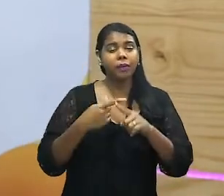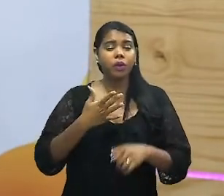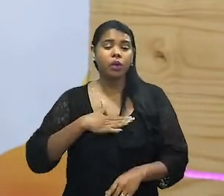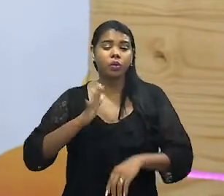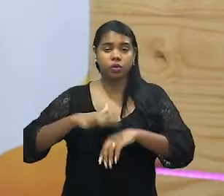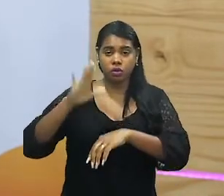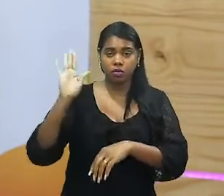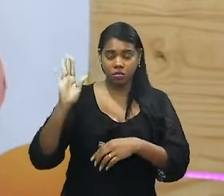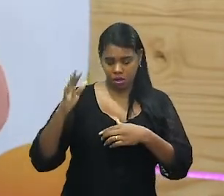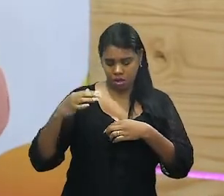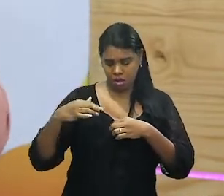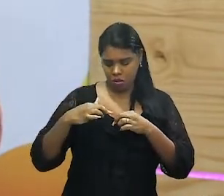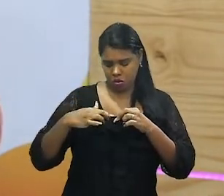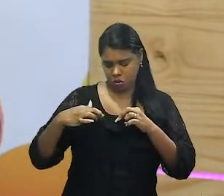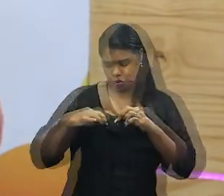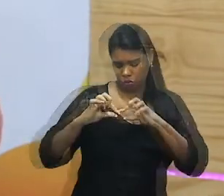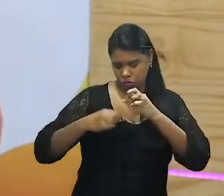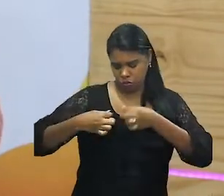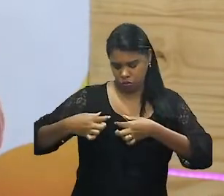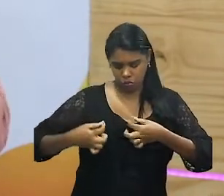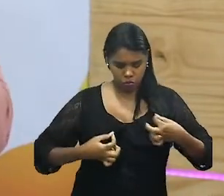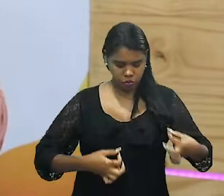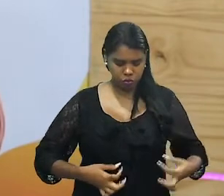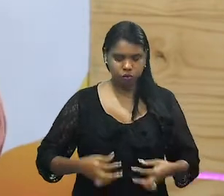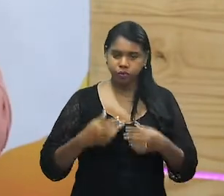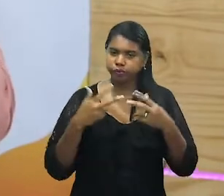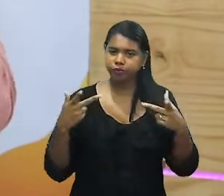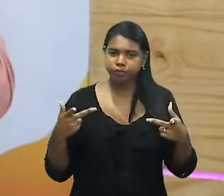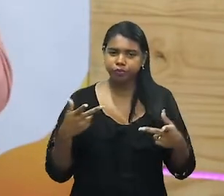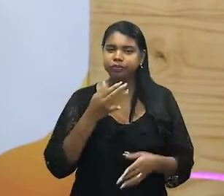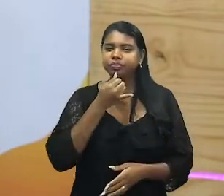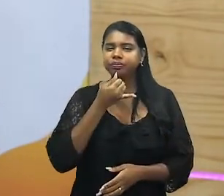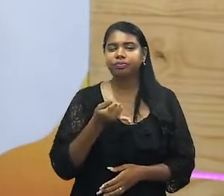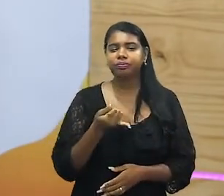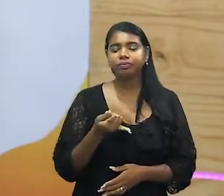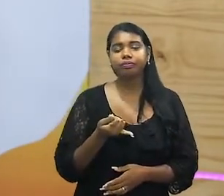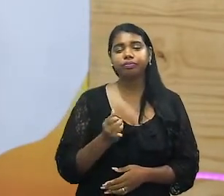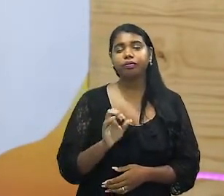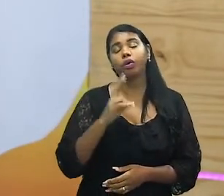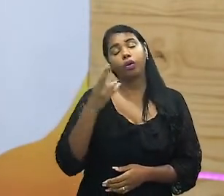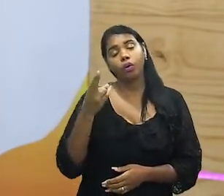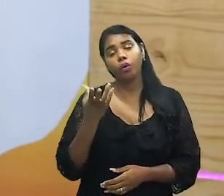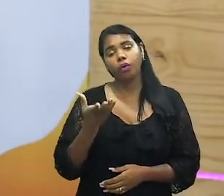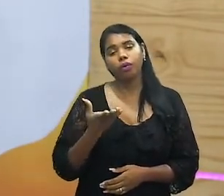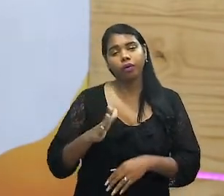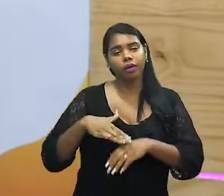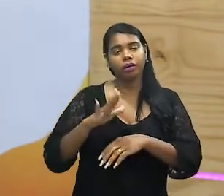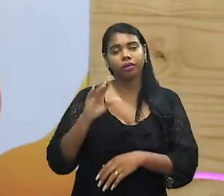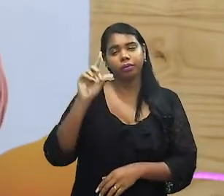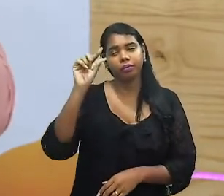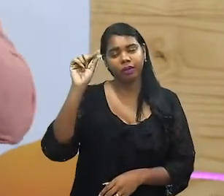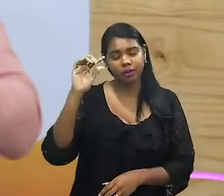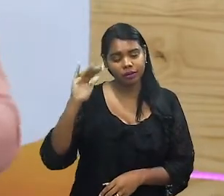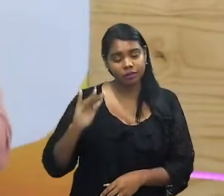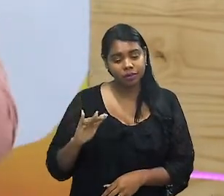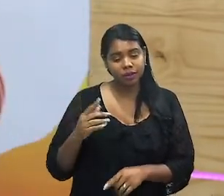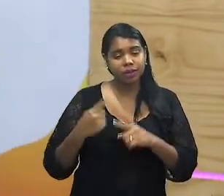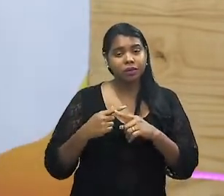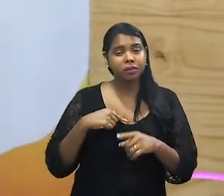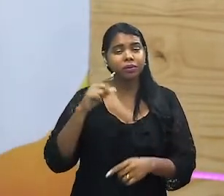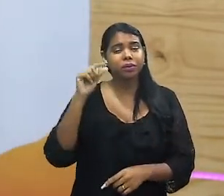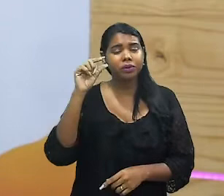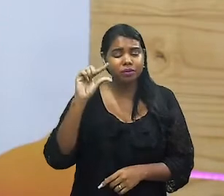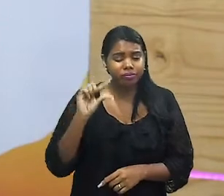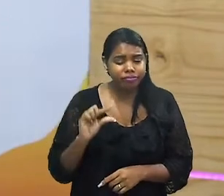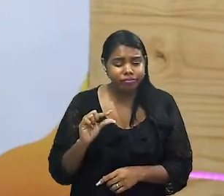do tecido, da estampa, ou opte pela mais barata porque meu orçamento está pouco e